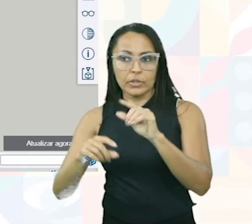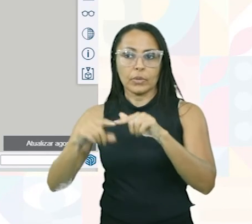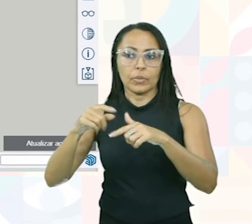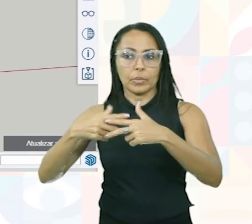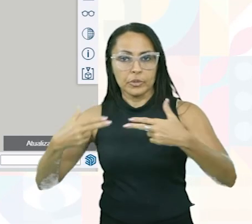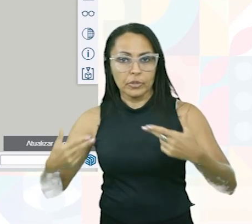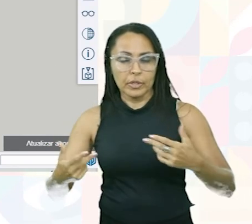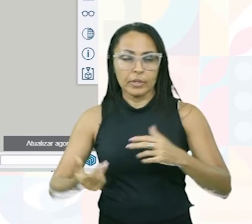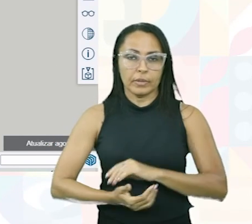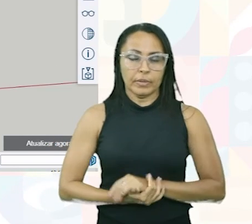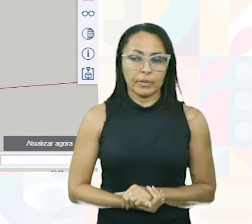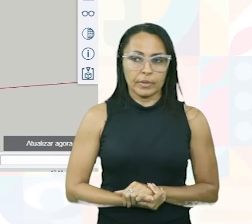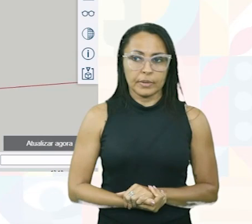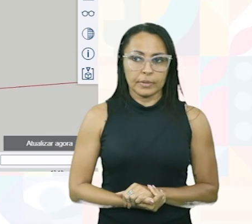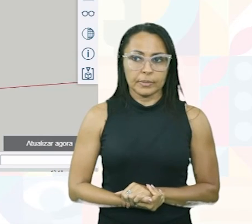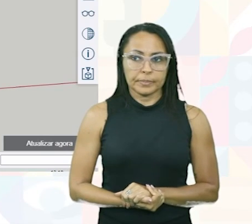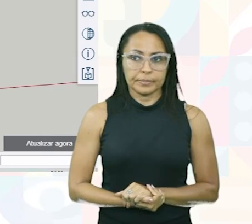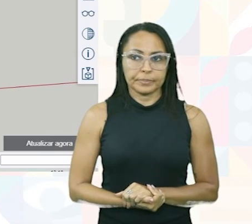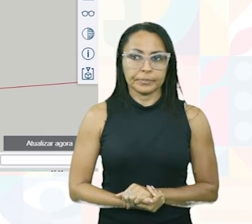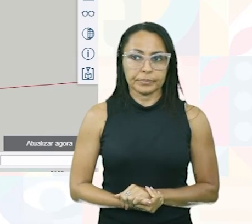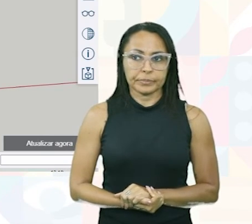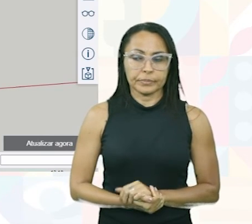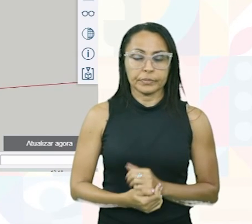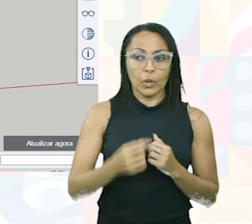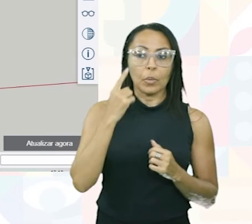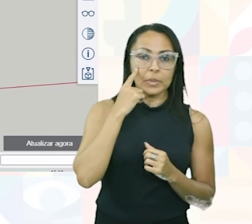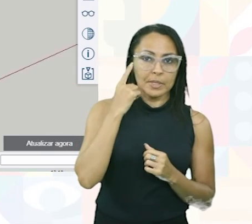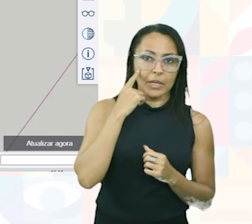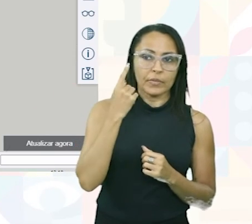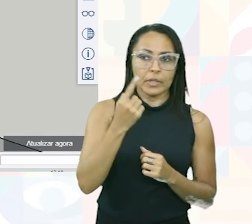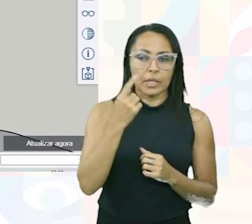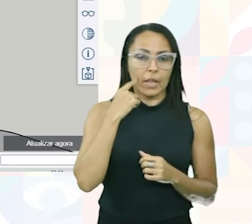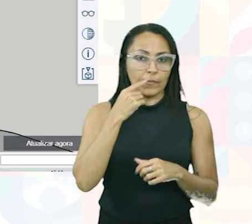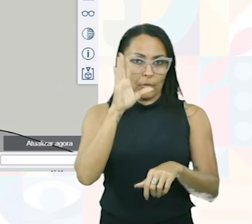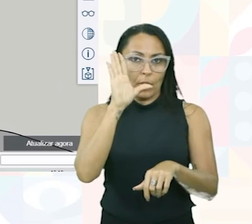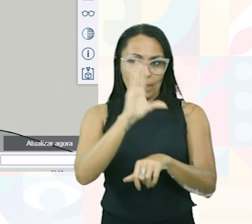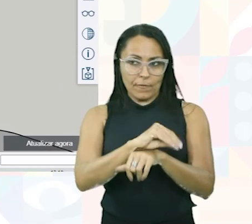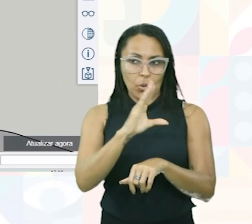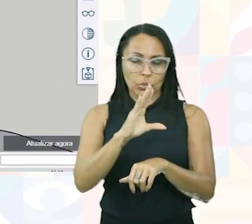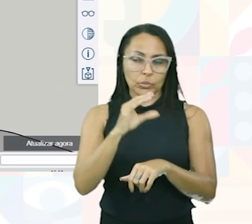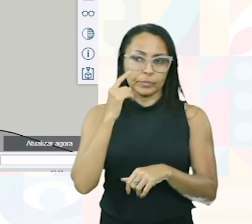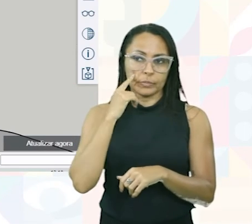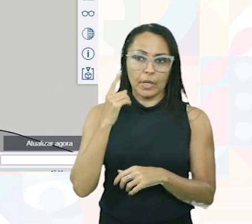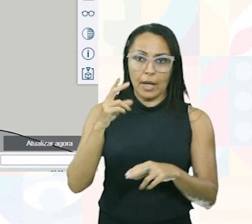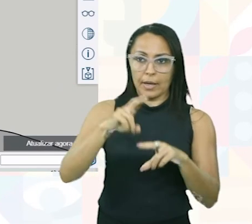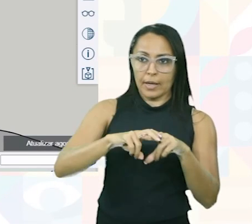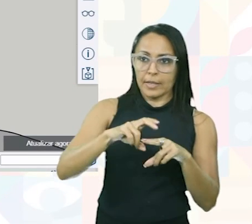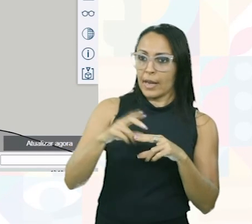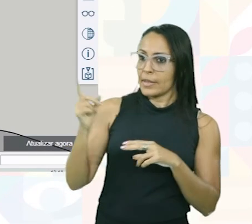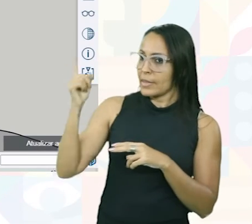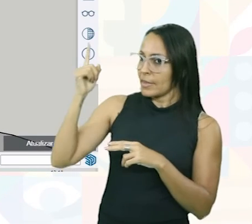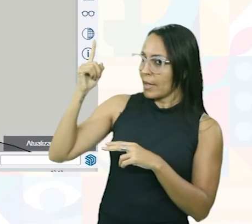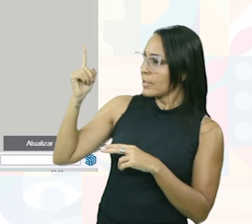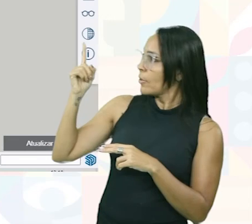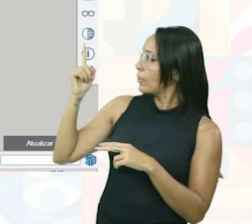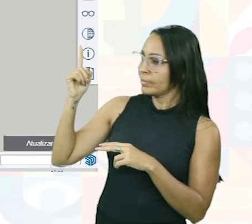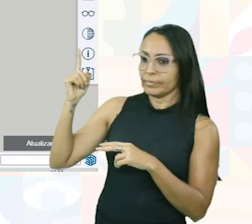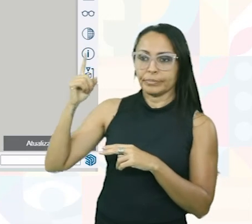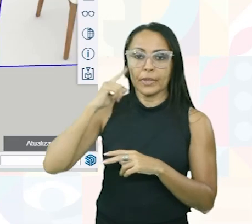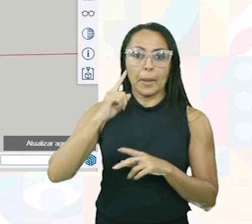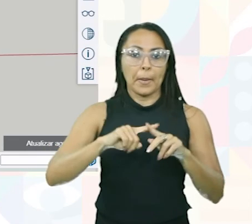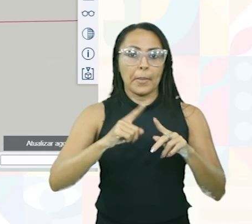objeto. Então, ó, vocês podem observar que ela vem com uma foto. A cadeira, ela tá aqui, ó. A modelagem dela tá aqui. Mas